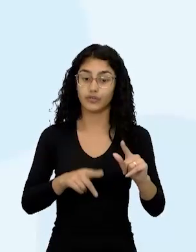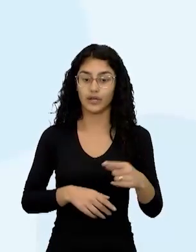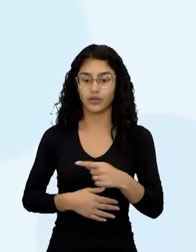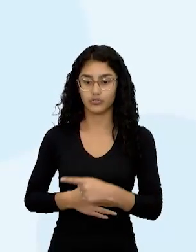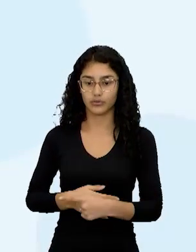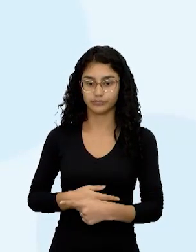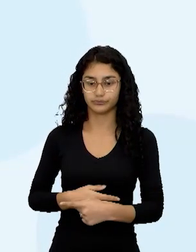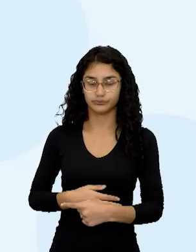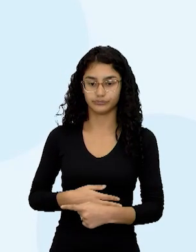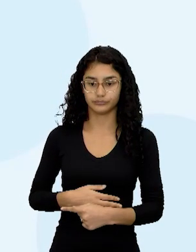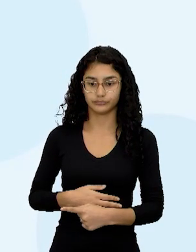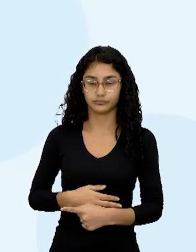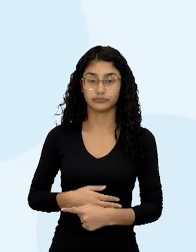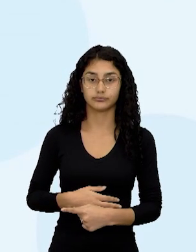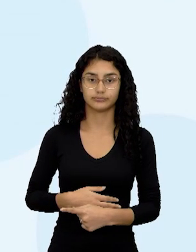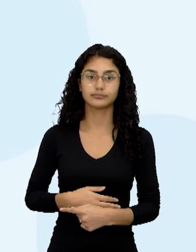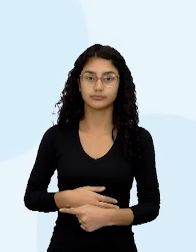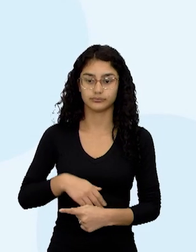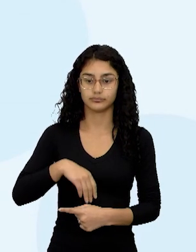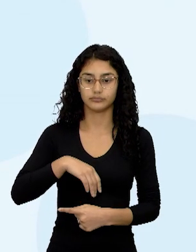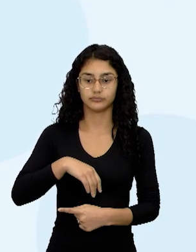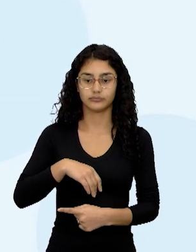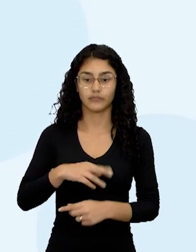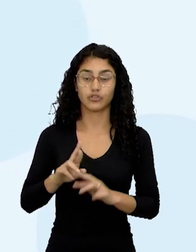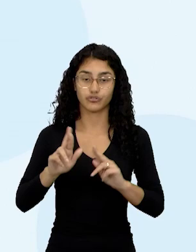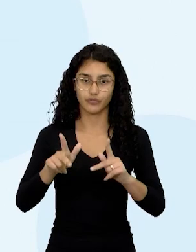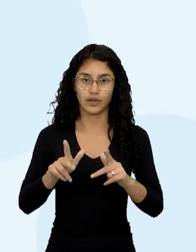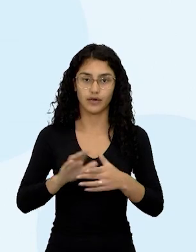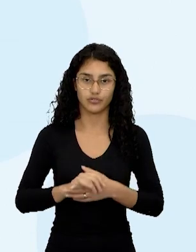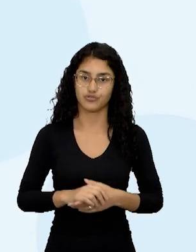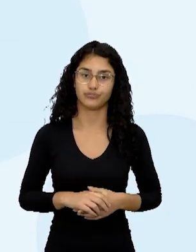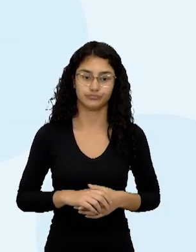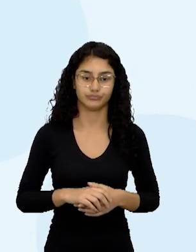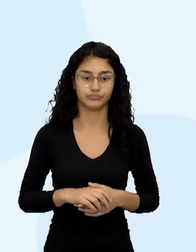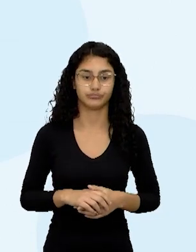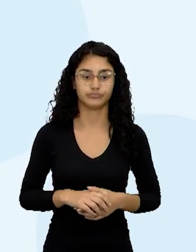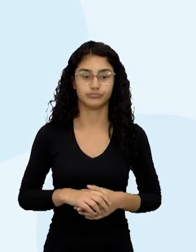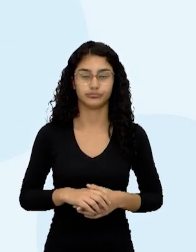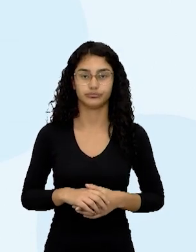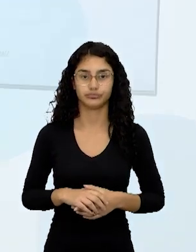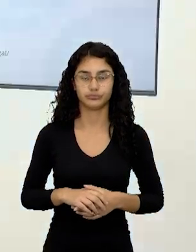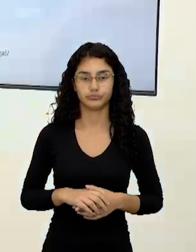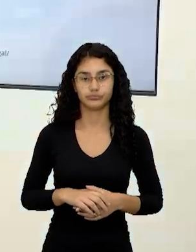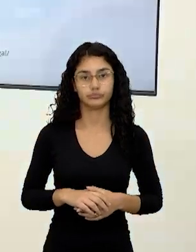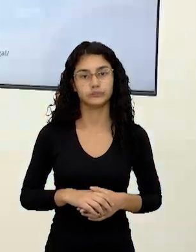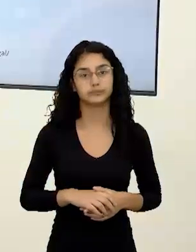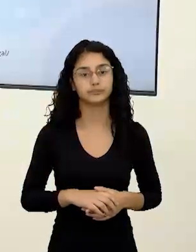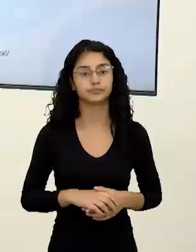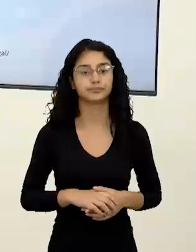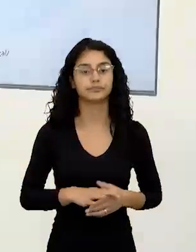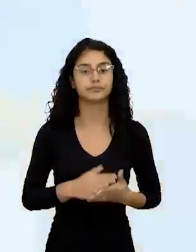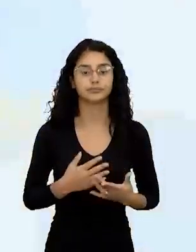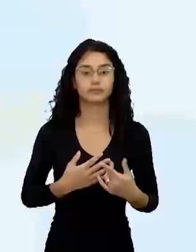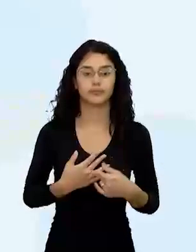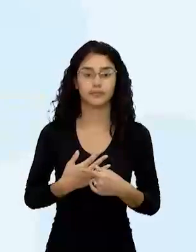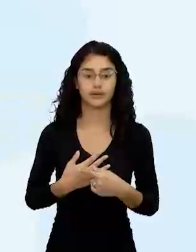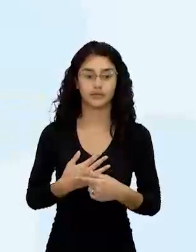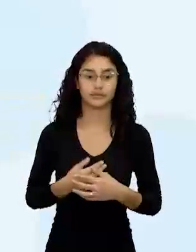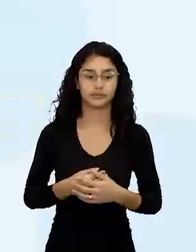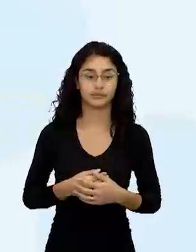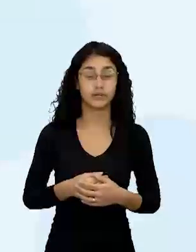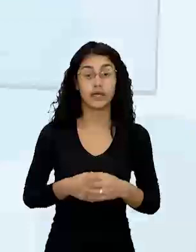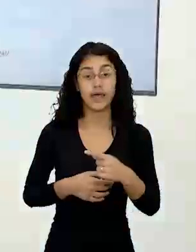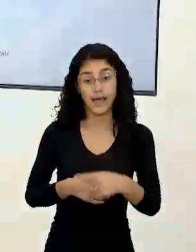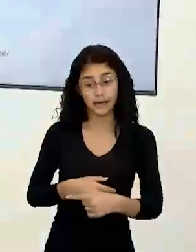Ctrl+V de algumas partes, porque justamente eu queria ser fiel ao que estava escrito, aonde eu peguei. E aí aqui eu tenho